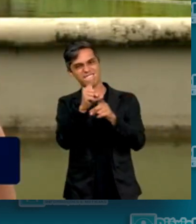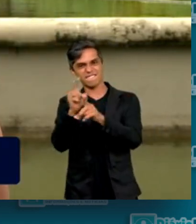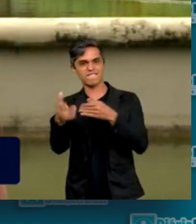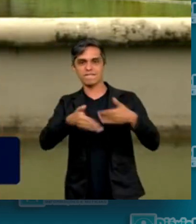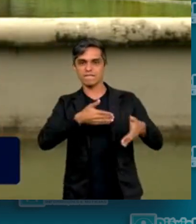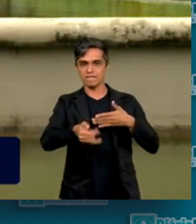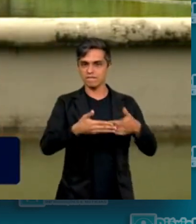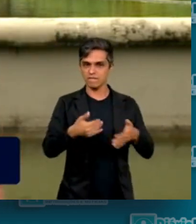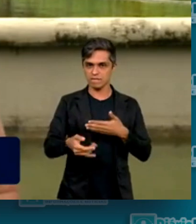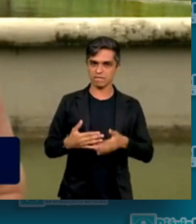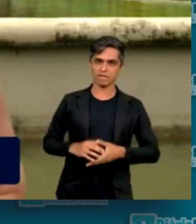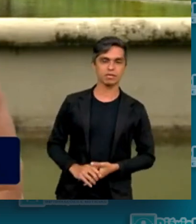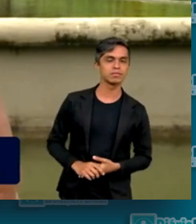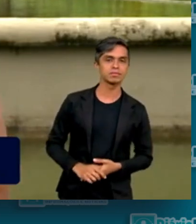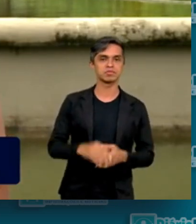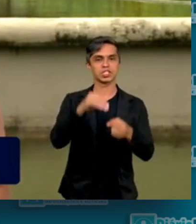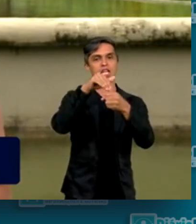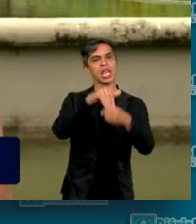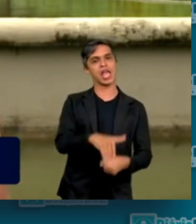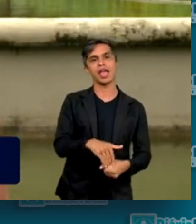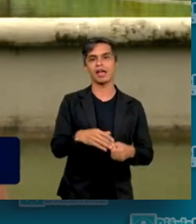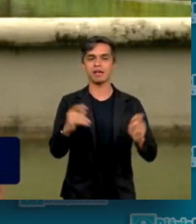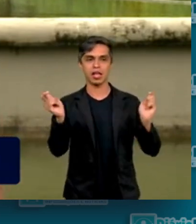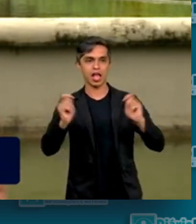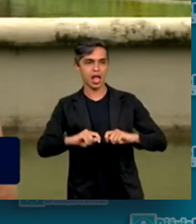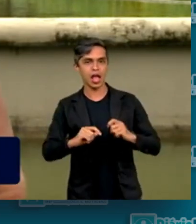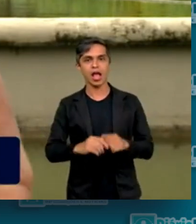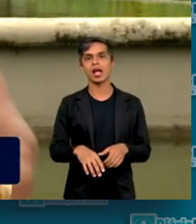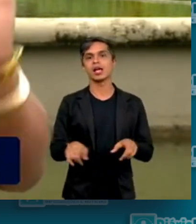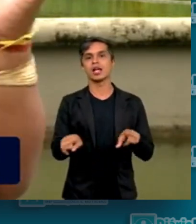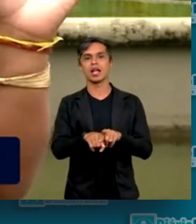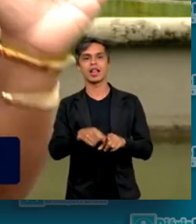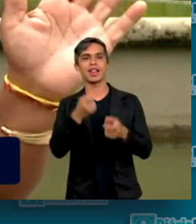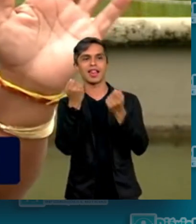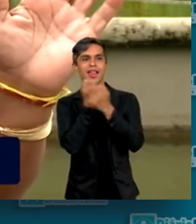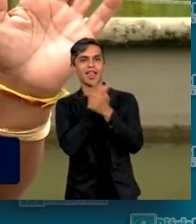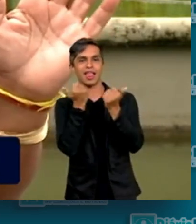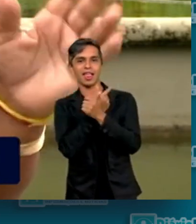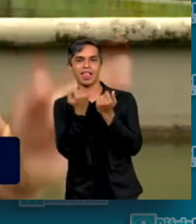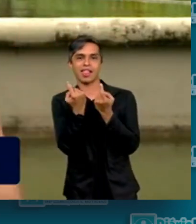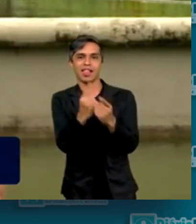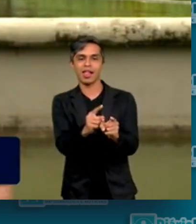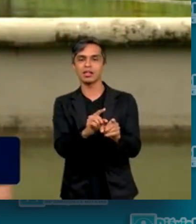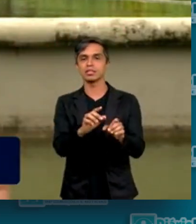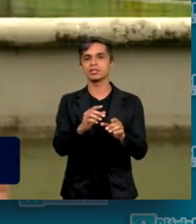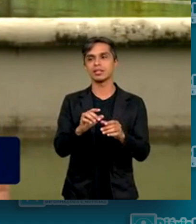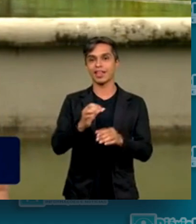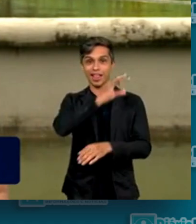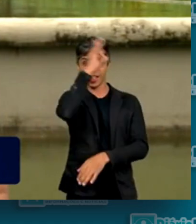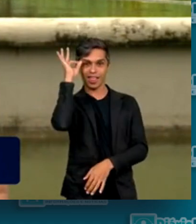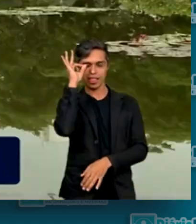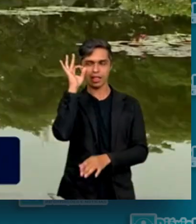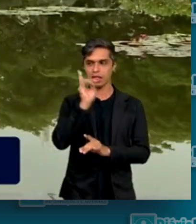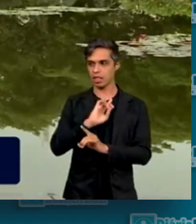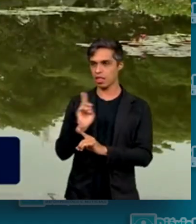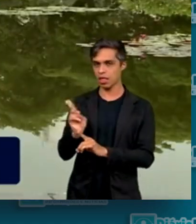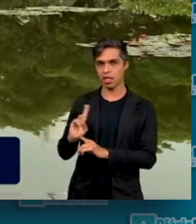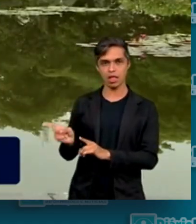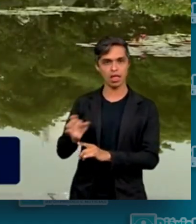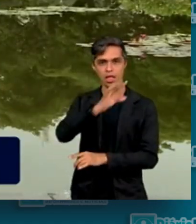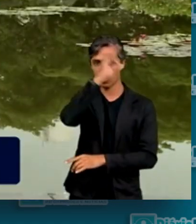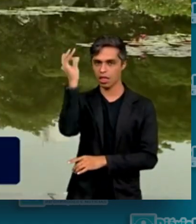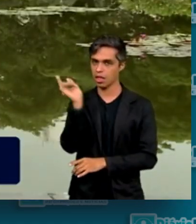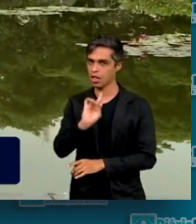te diminuir, vai poder te difamar e vai ficar impune. Não, não vai. O